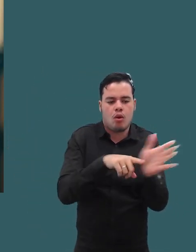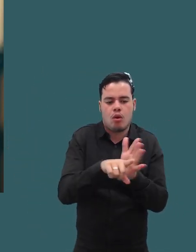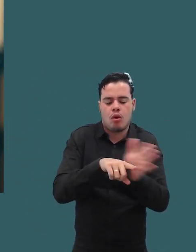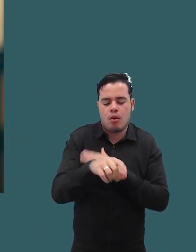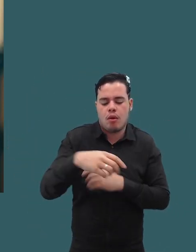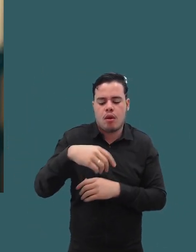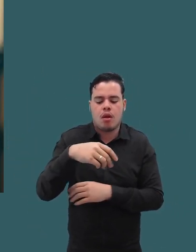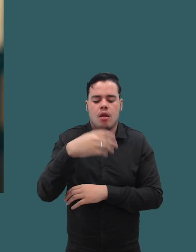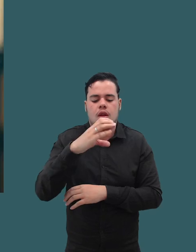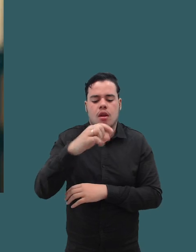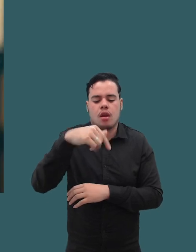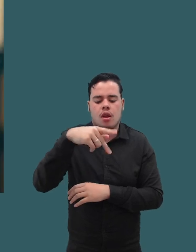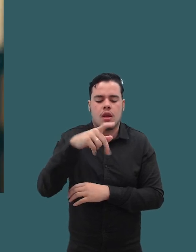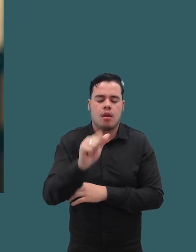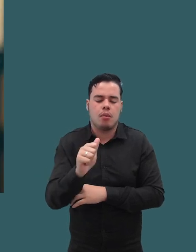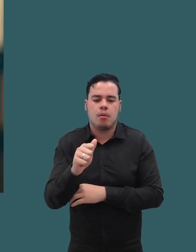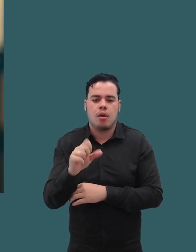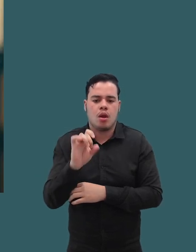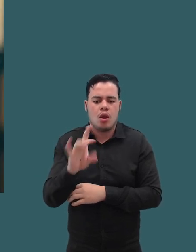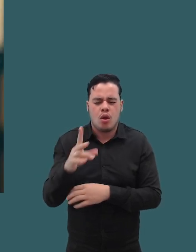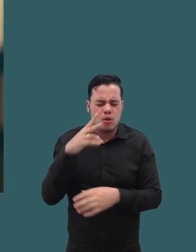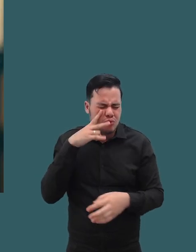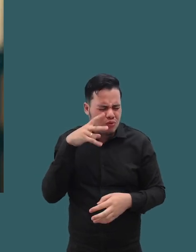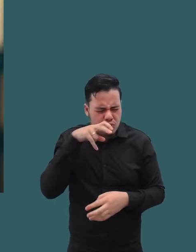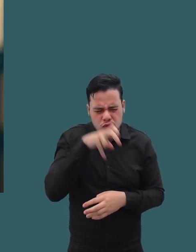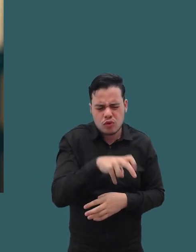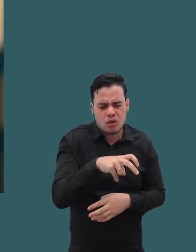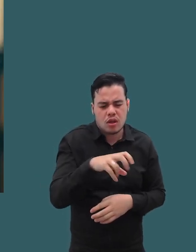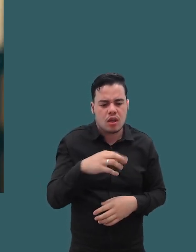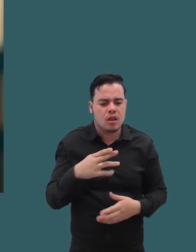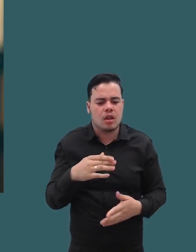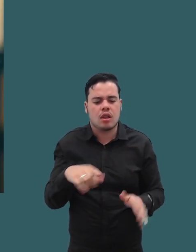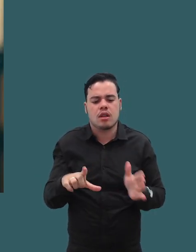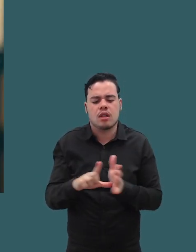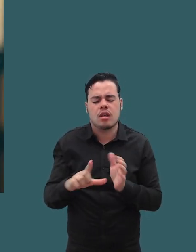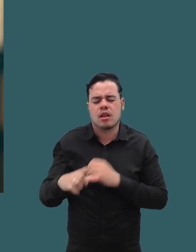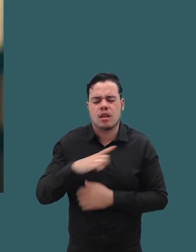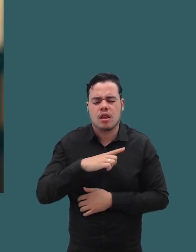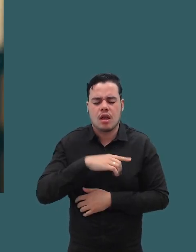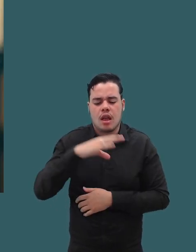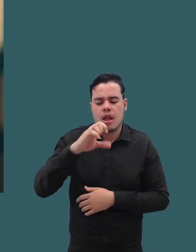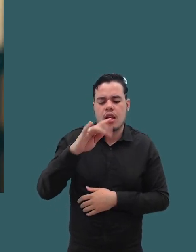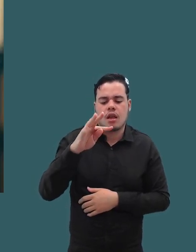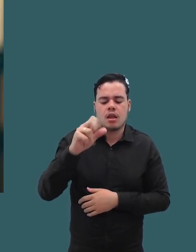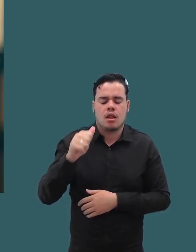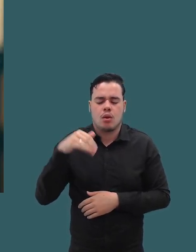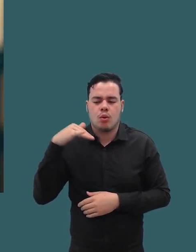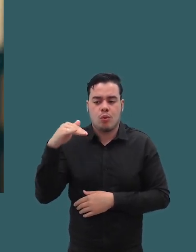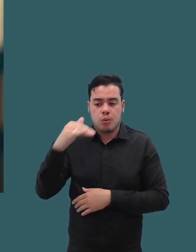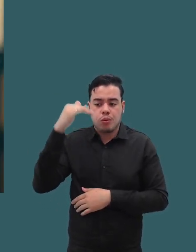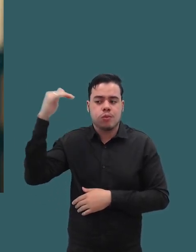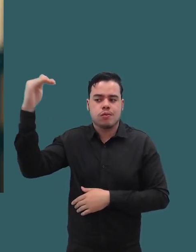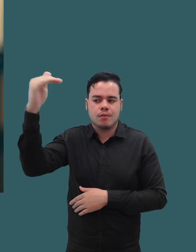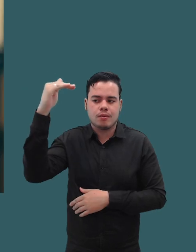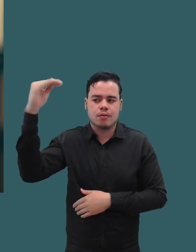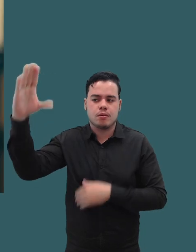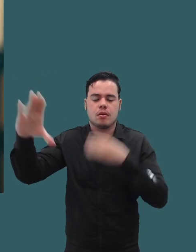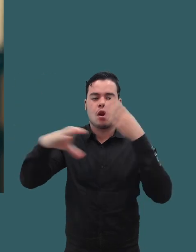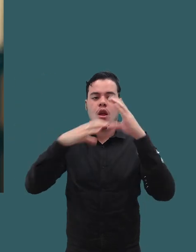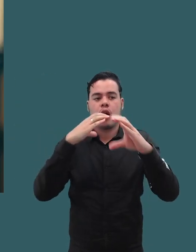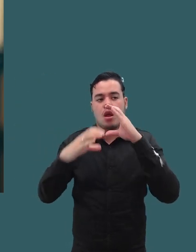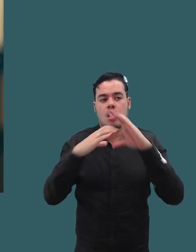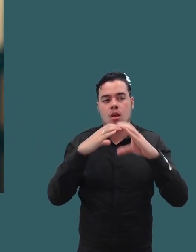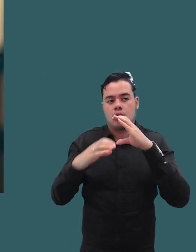CNPq. E eu levei em conta apenas aqueles que estão na categoria predominante de conhecimento em comunicação, dentro